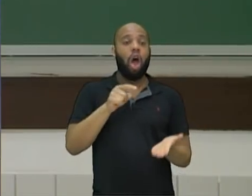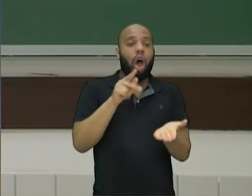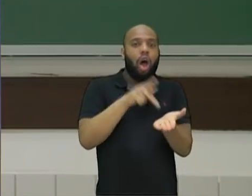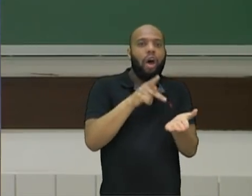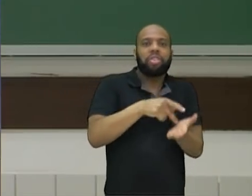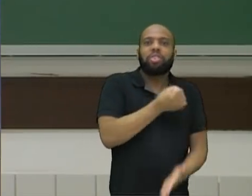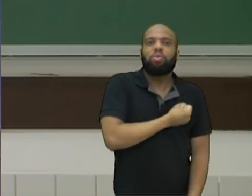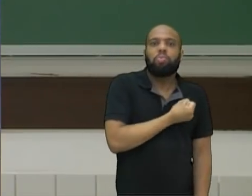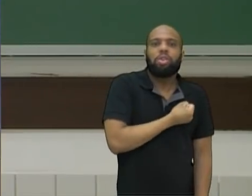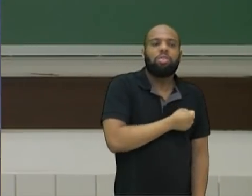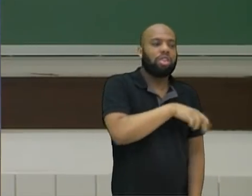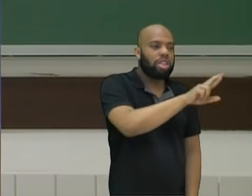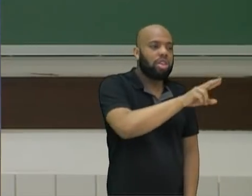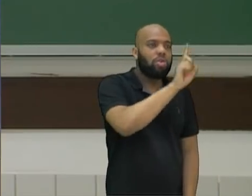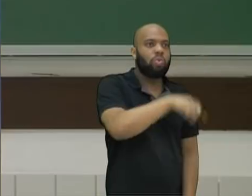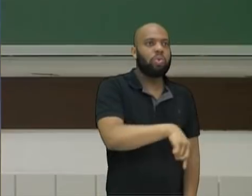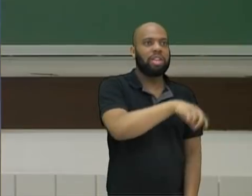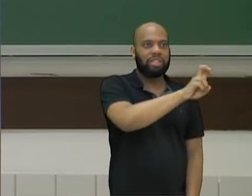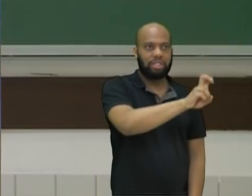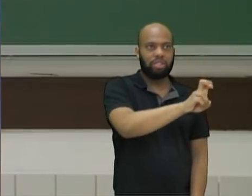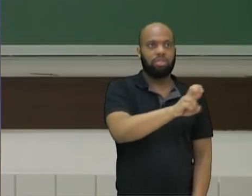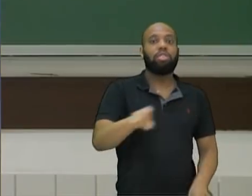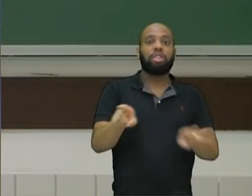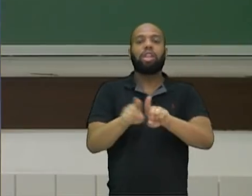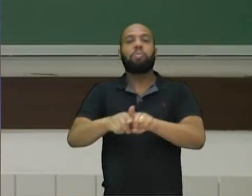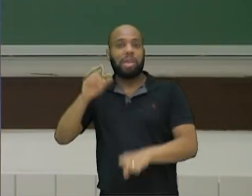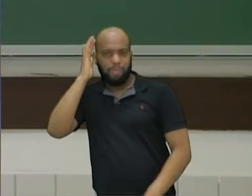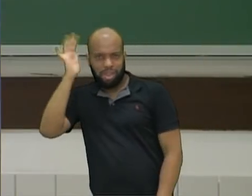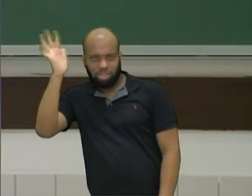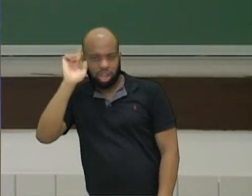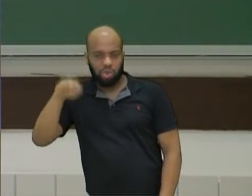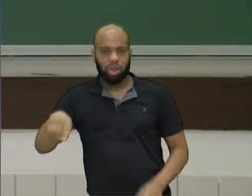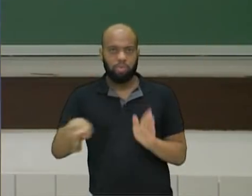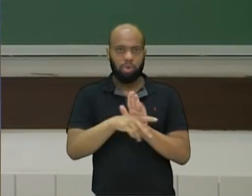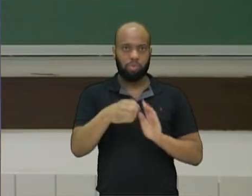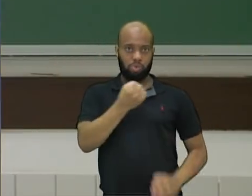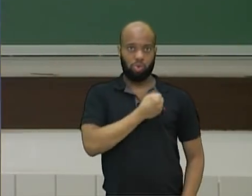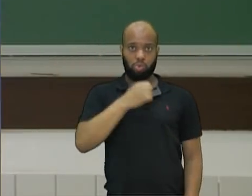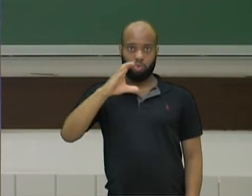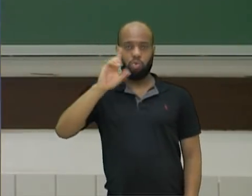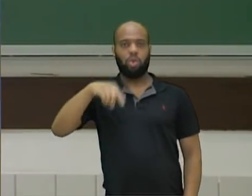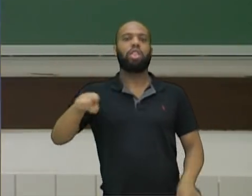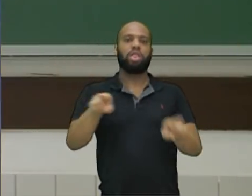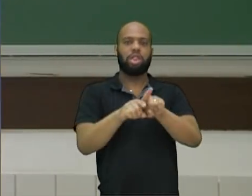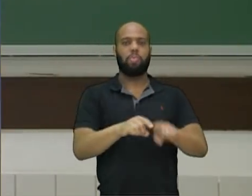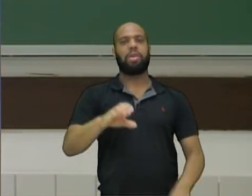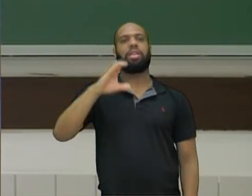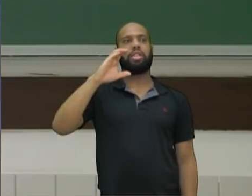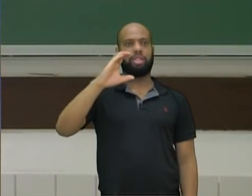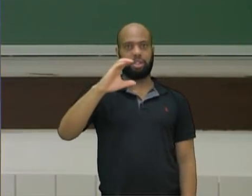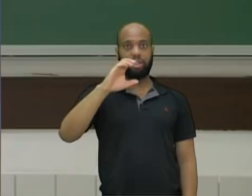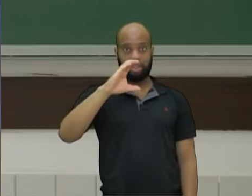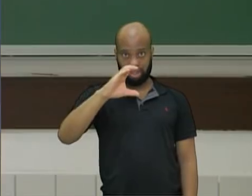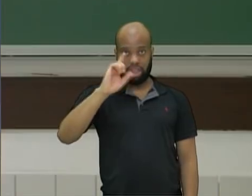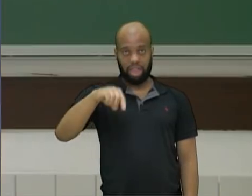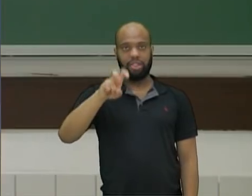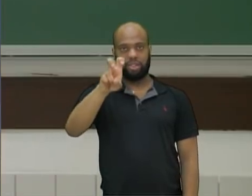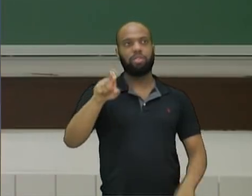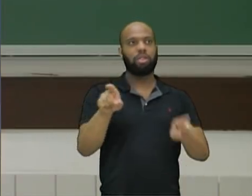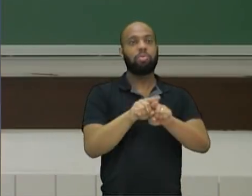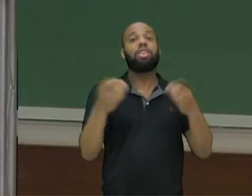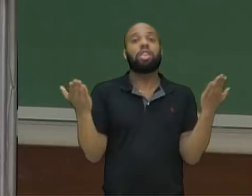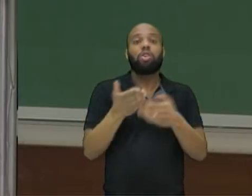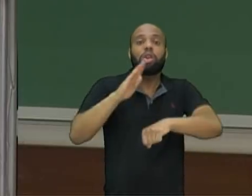vale a parte imaginária? 5 também. Ok? Então, vamos praticar um pouquinho aqui com essa atividade. Vocês